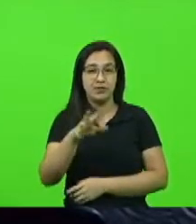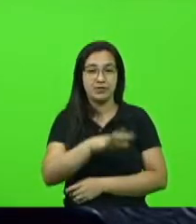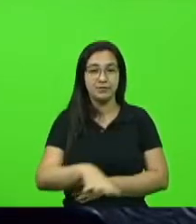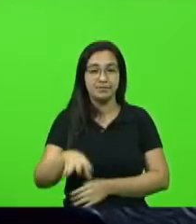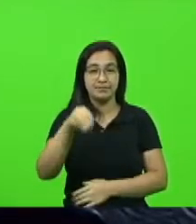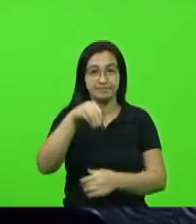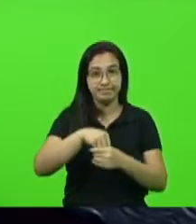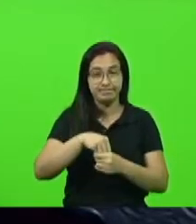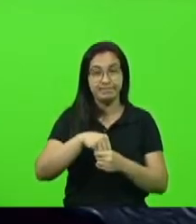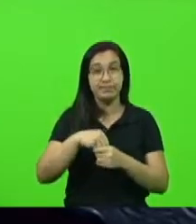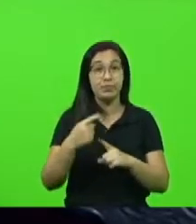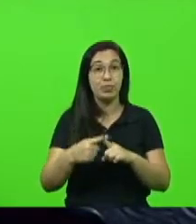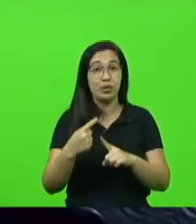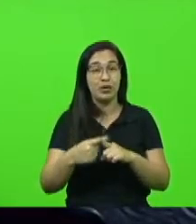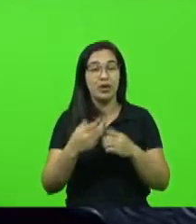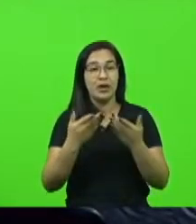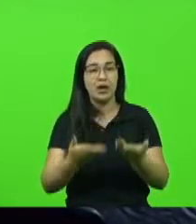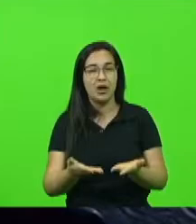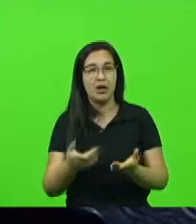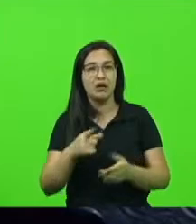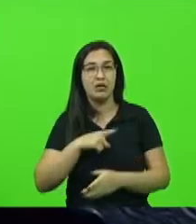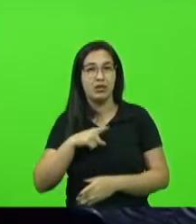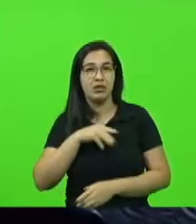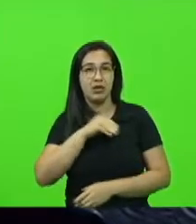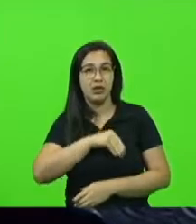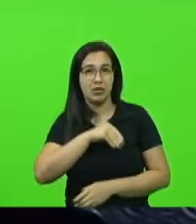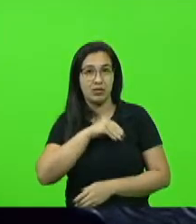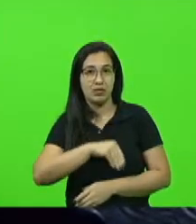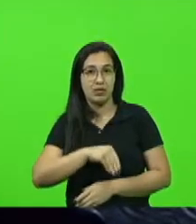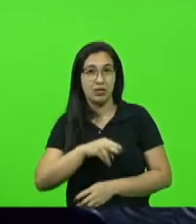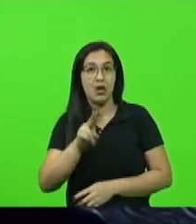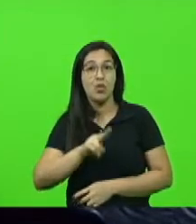quem recebe o piso vai consumir no comércio.